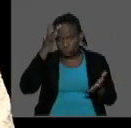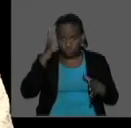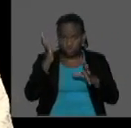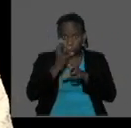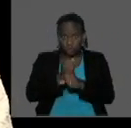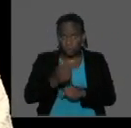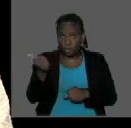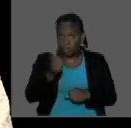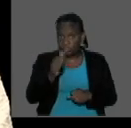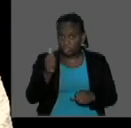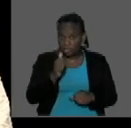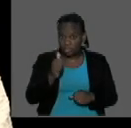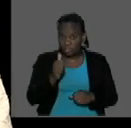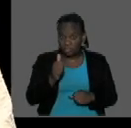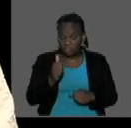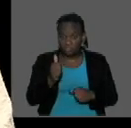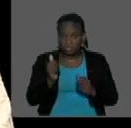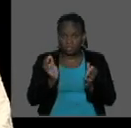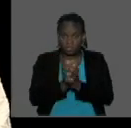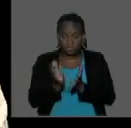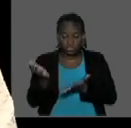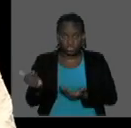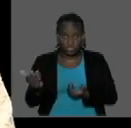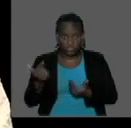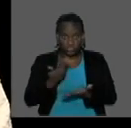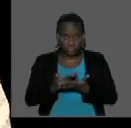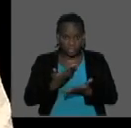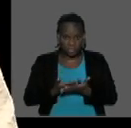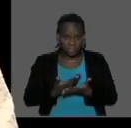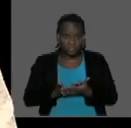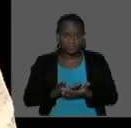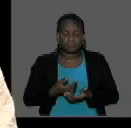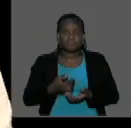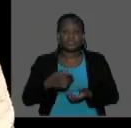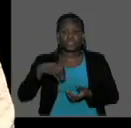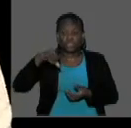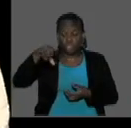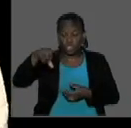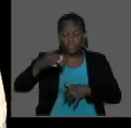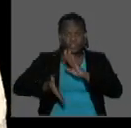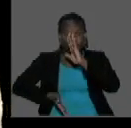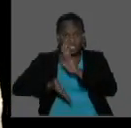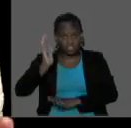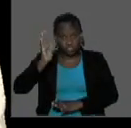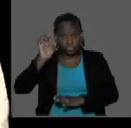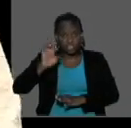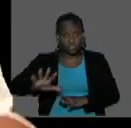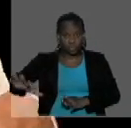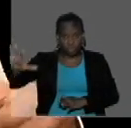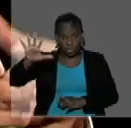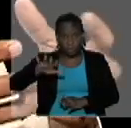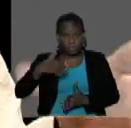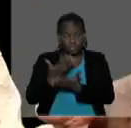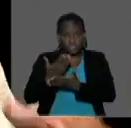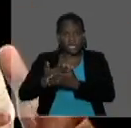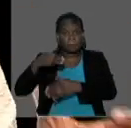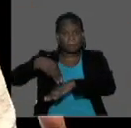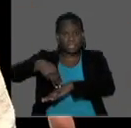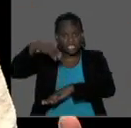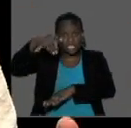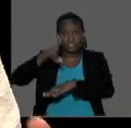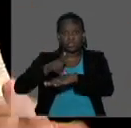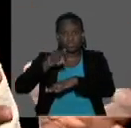11 os religiosos, jovens, eu vi 9 viajarem para a Europa para fazer